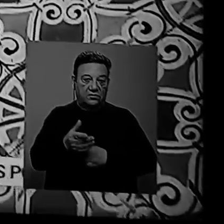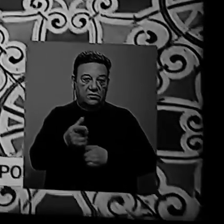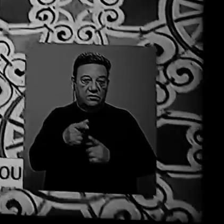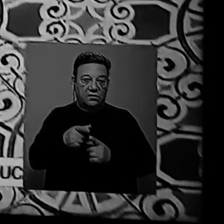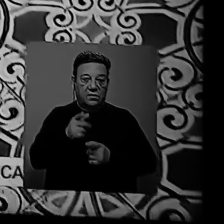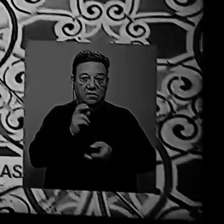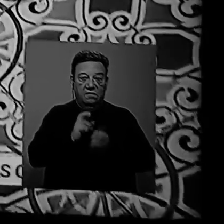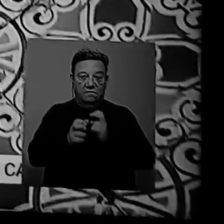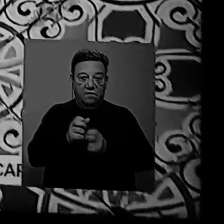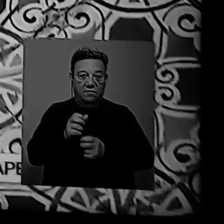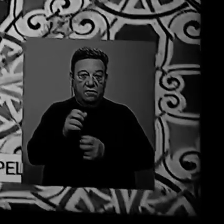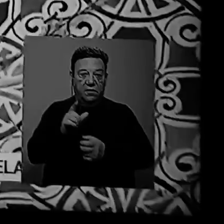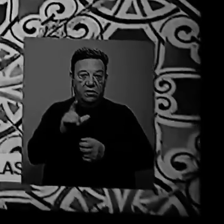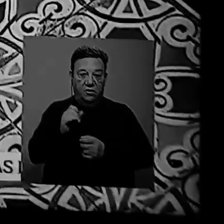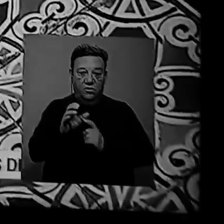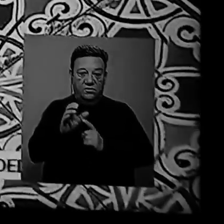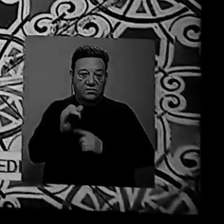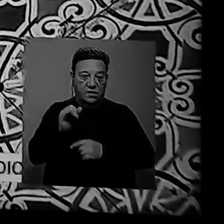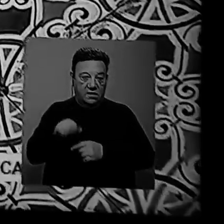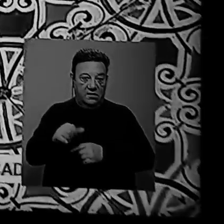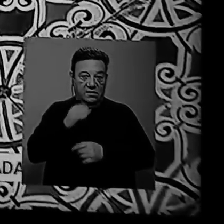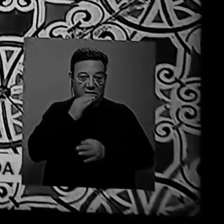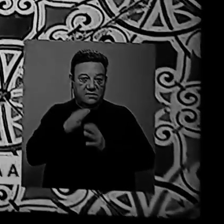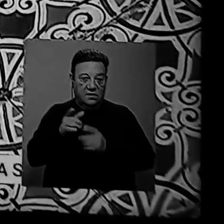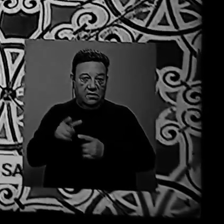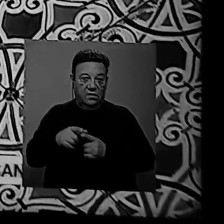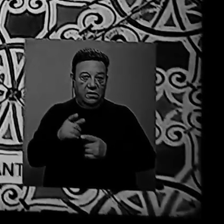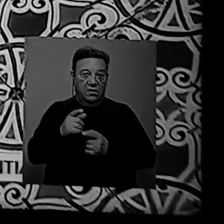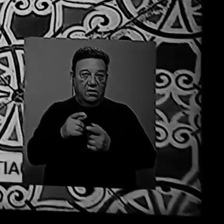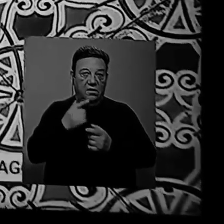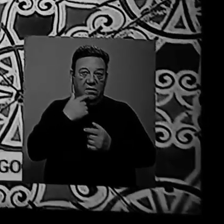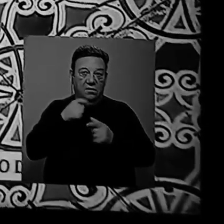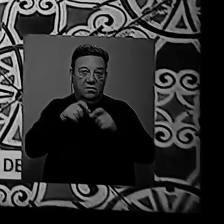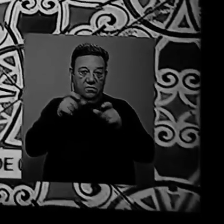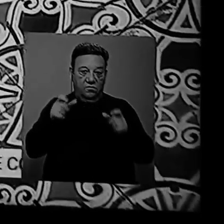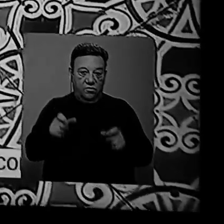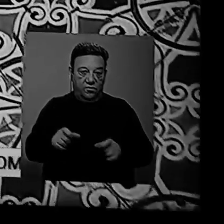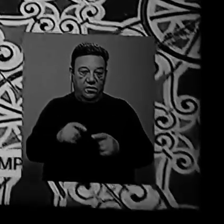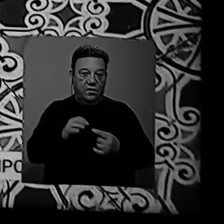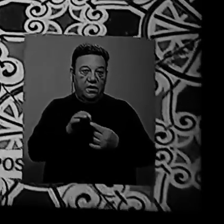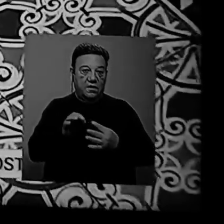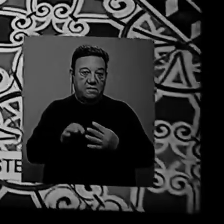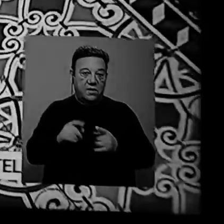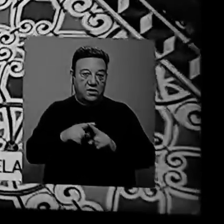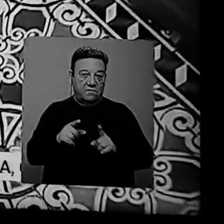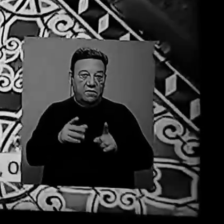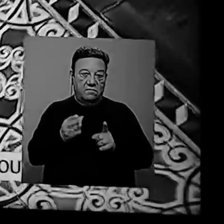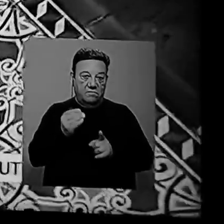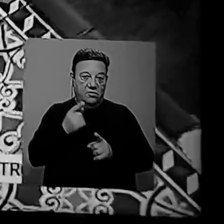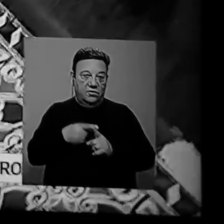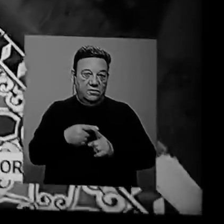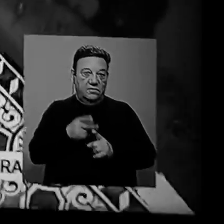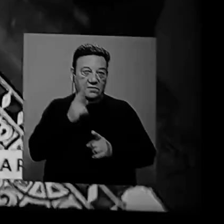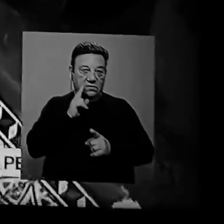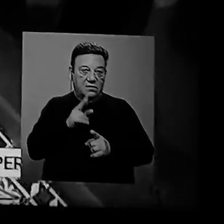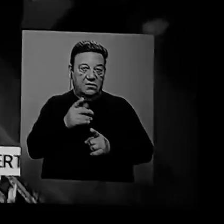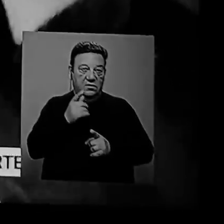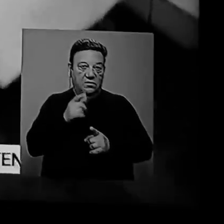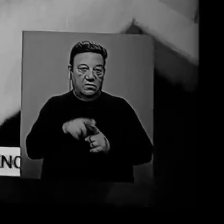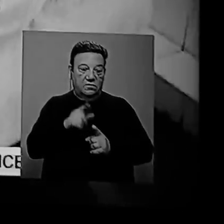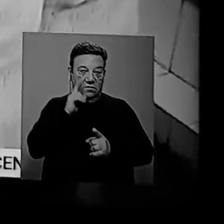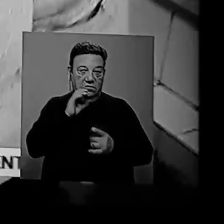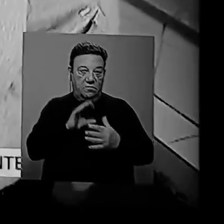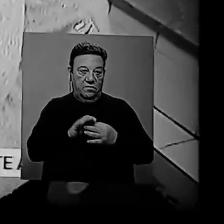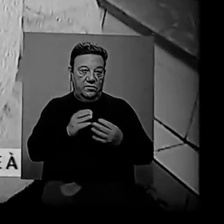da fábrica de louça de Sacavém, com as bordaduras, elementos diferentes, mas muito interessantes e compaginando